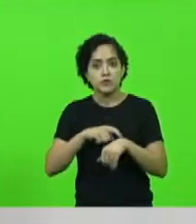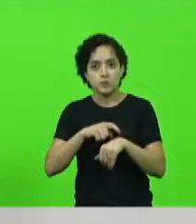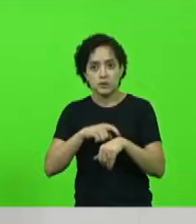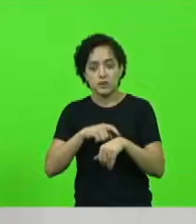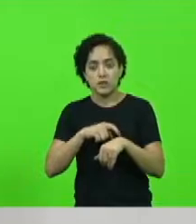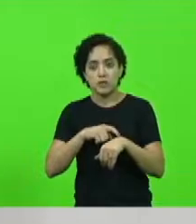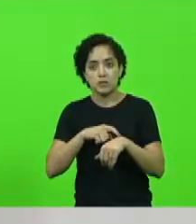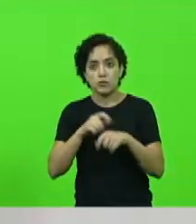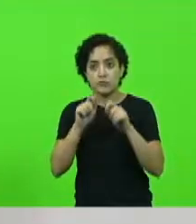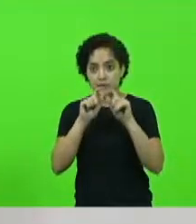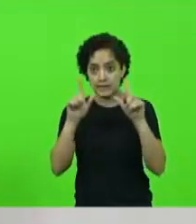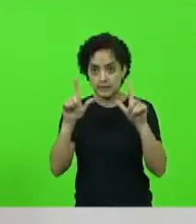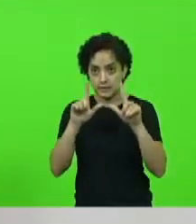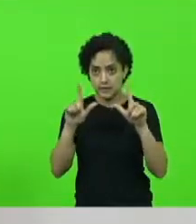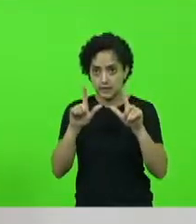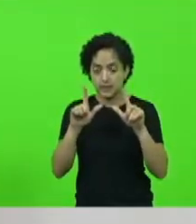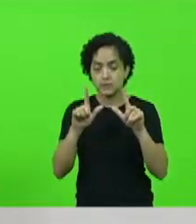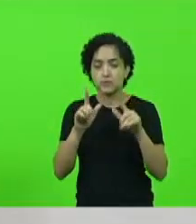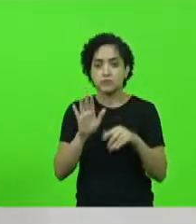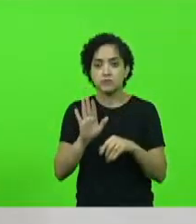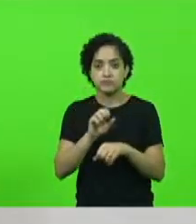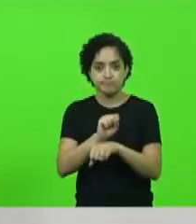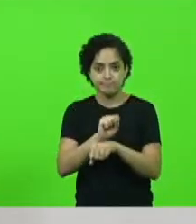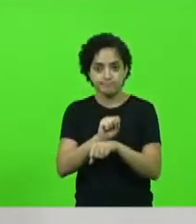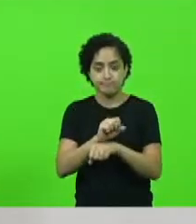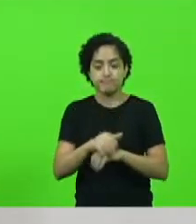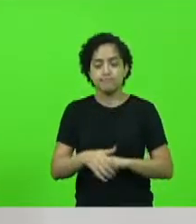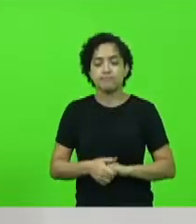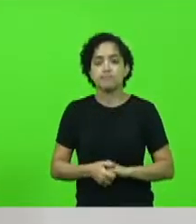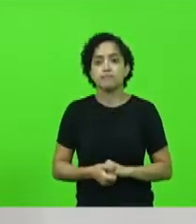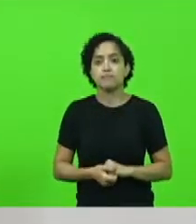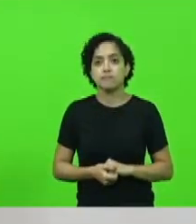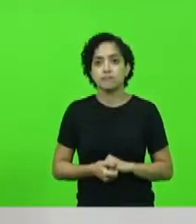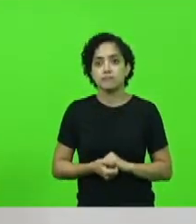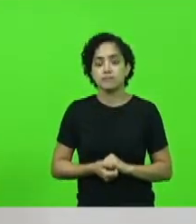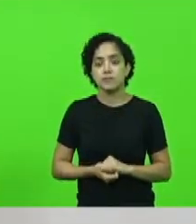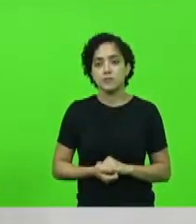fique atento que eu vou pedir para interromper ele em dado momento. Obrigado.